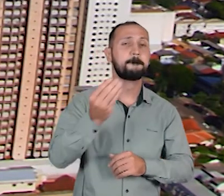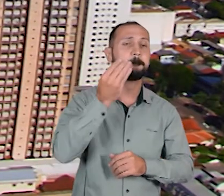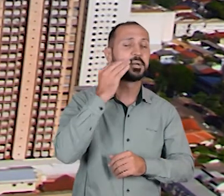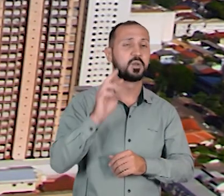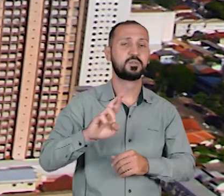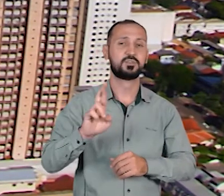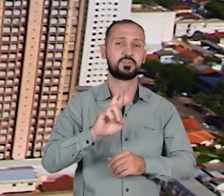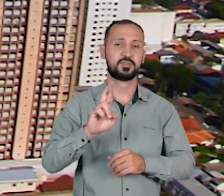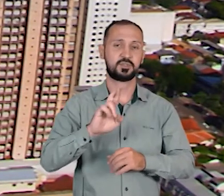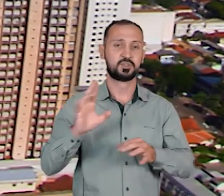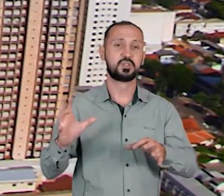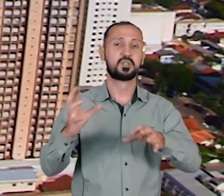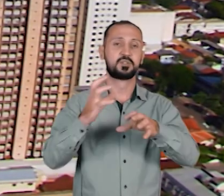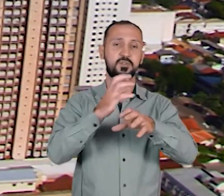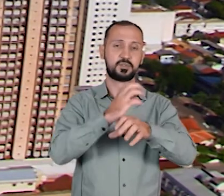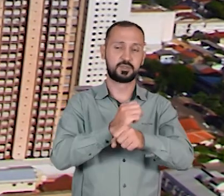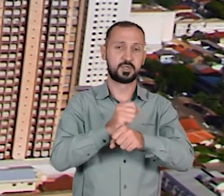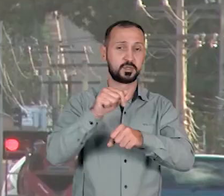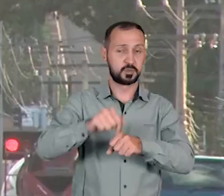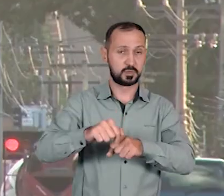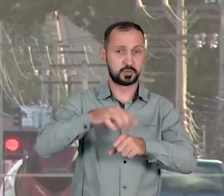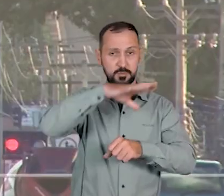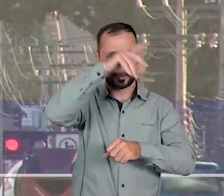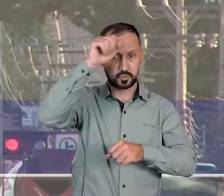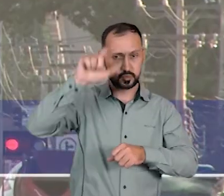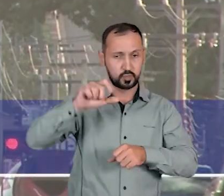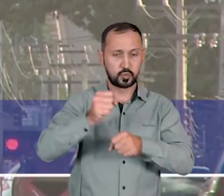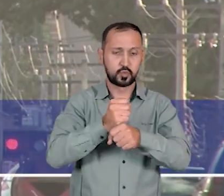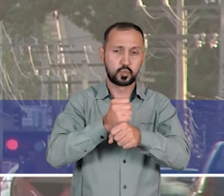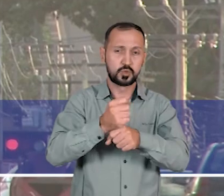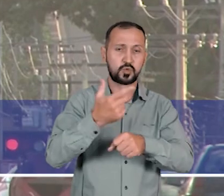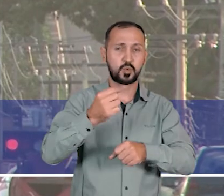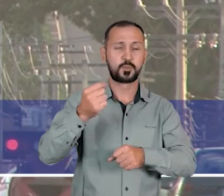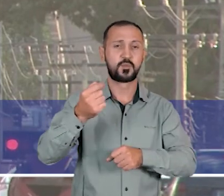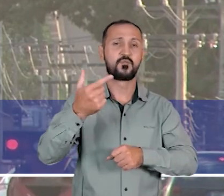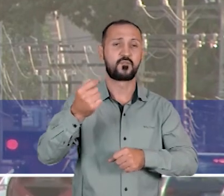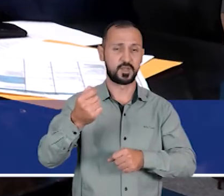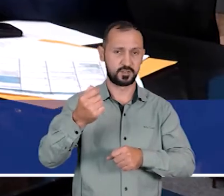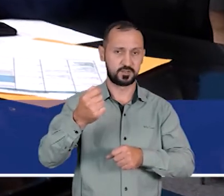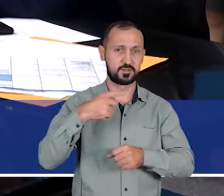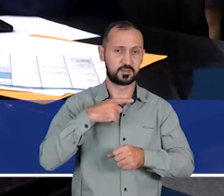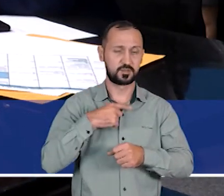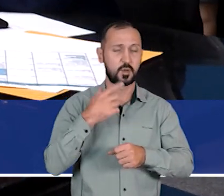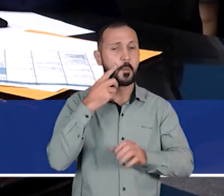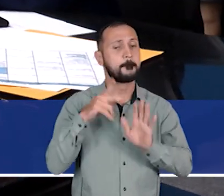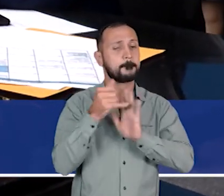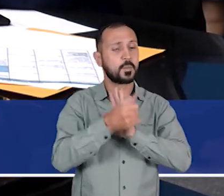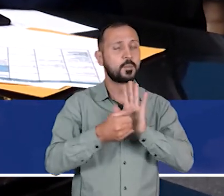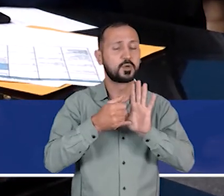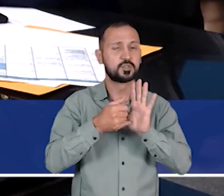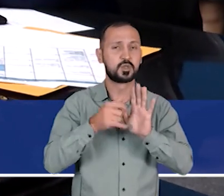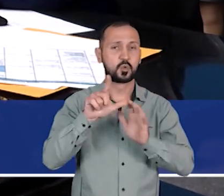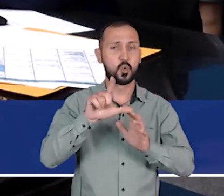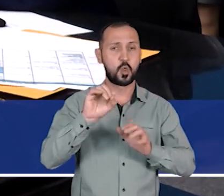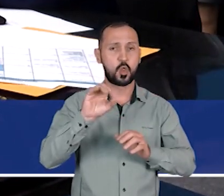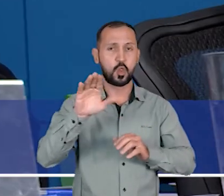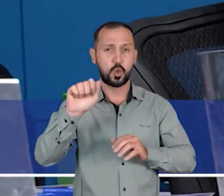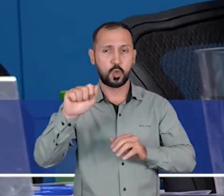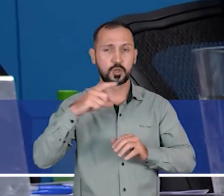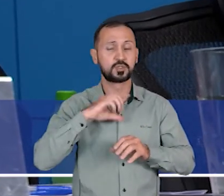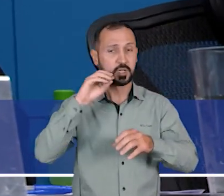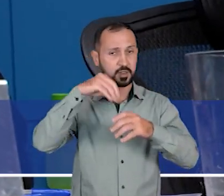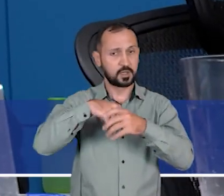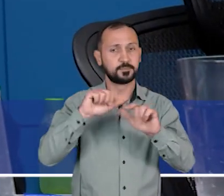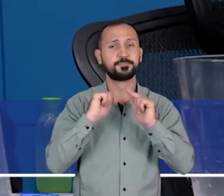e 800 milhões de reais a receita e despesa do estado de Mato Grosso do Sul em 2020. O projeto da Lei Orçamentária Anual, LOA,